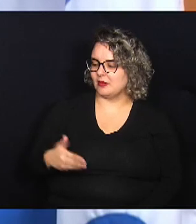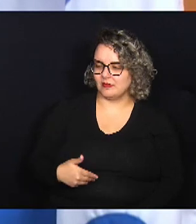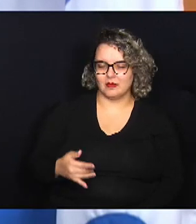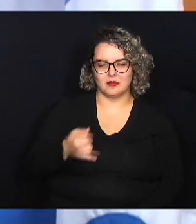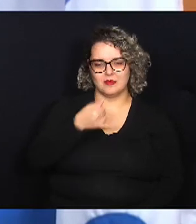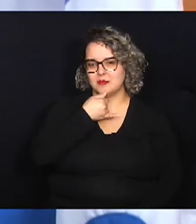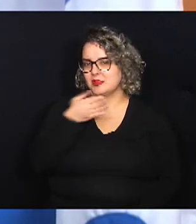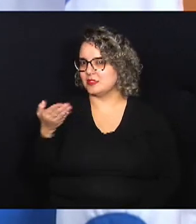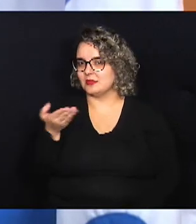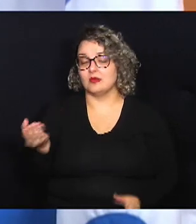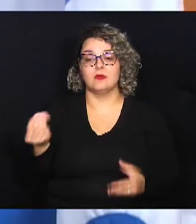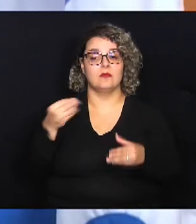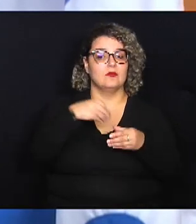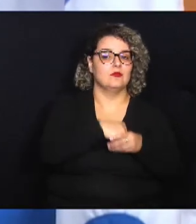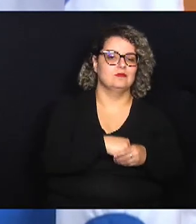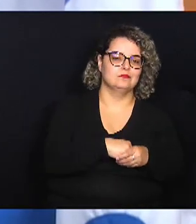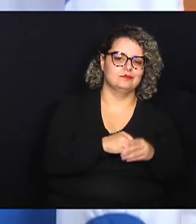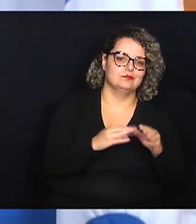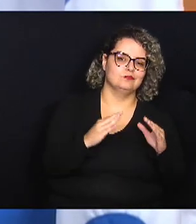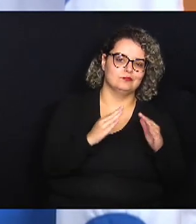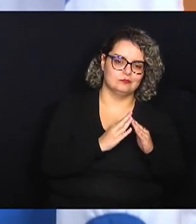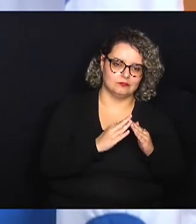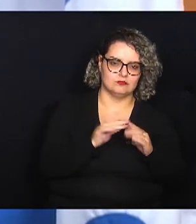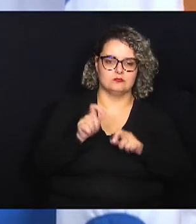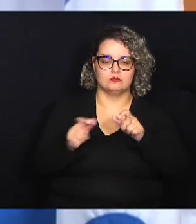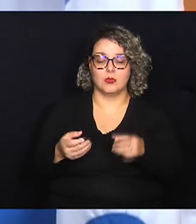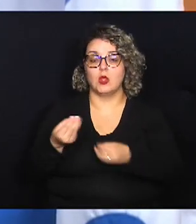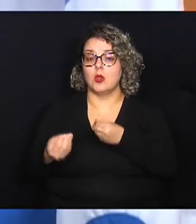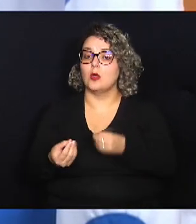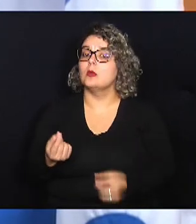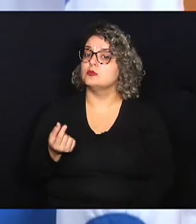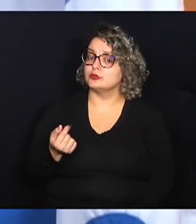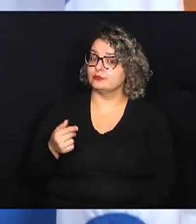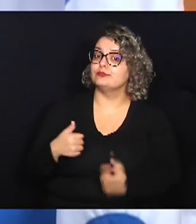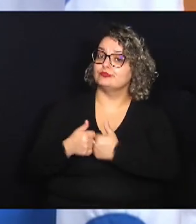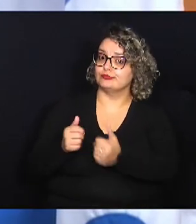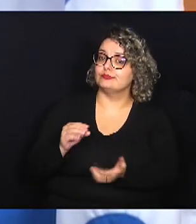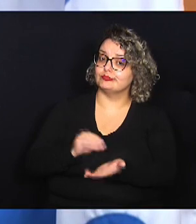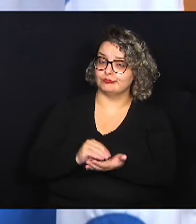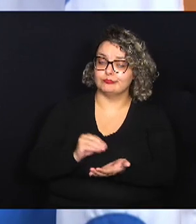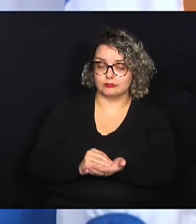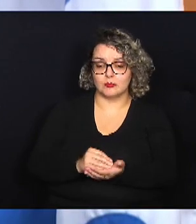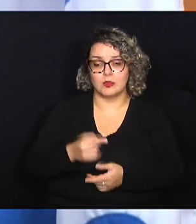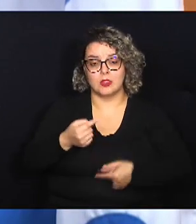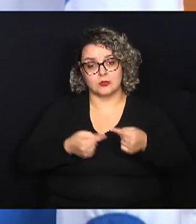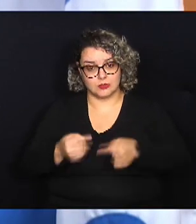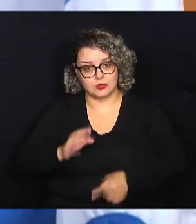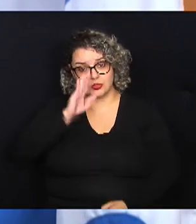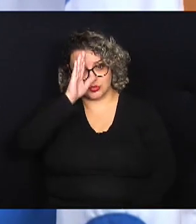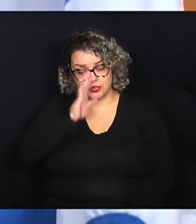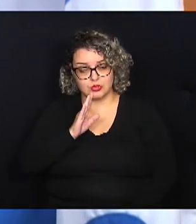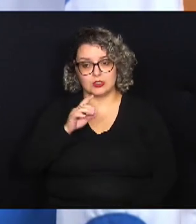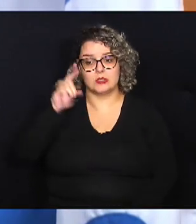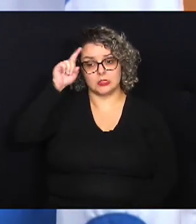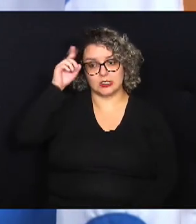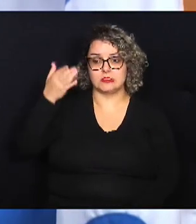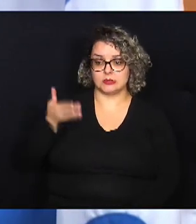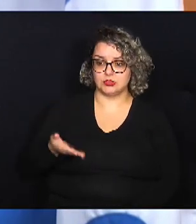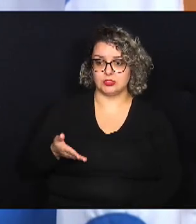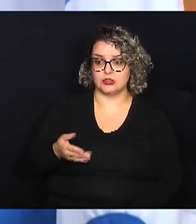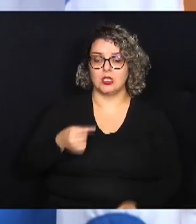miséria, voltou para a casa das pessoas, como o dinheiro da passagem falta. Então a gente discutir a gratuidade nesse dia é a